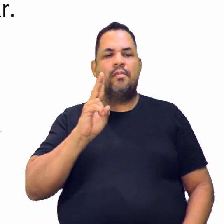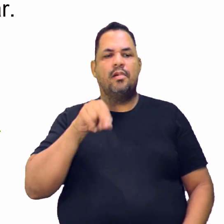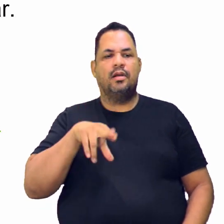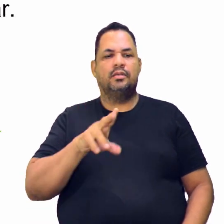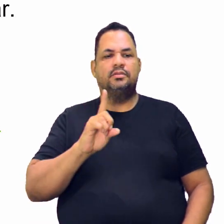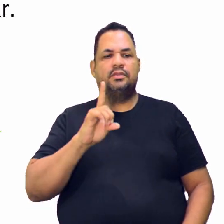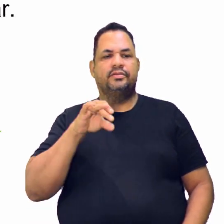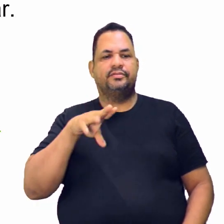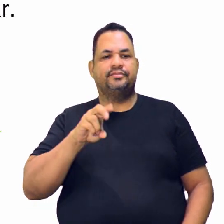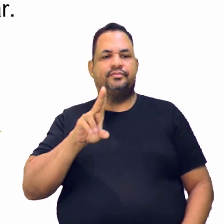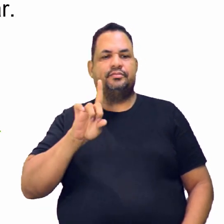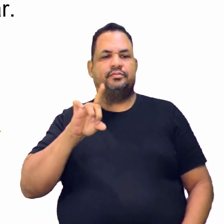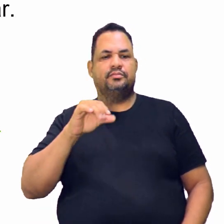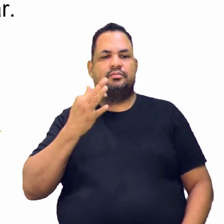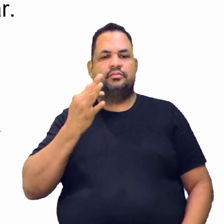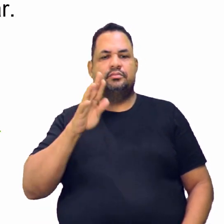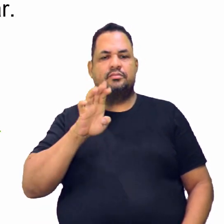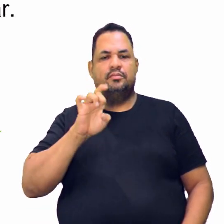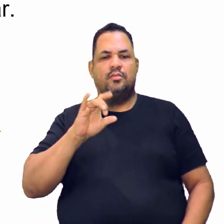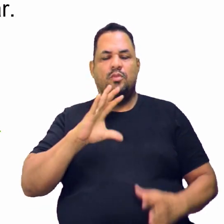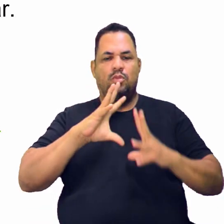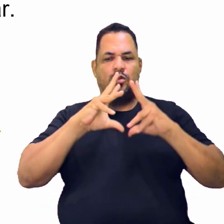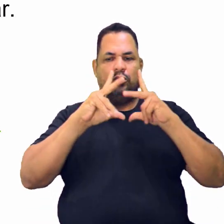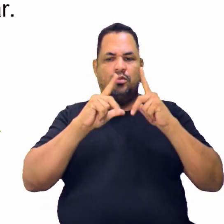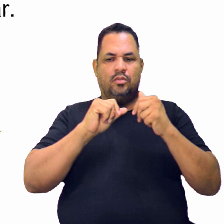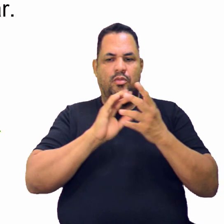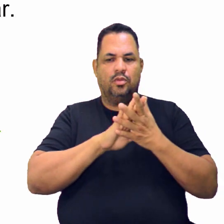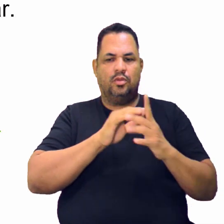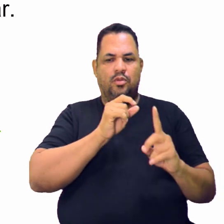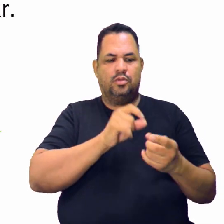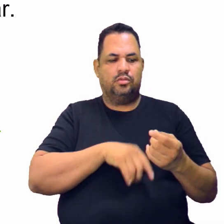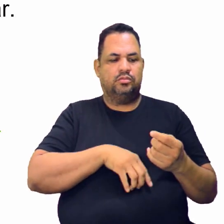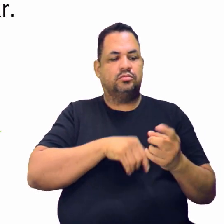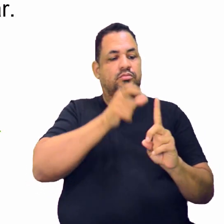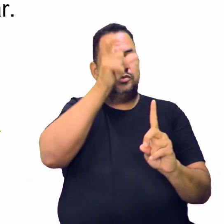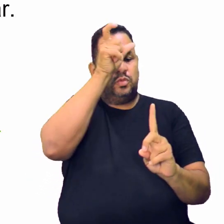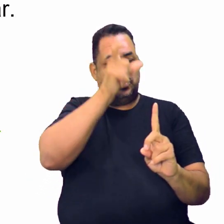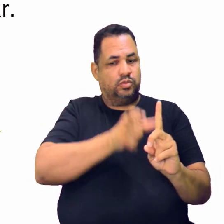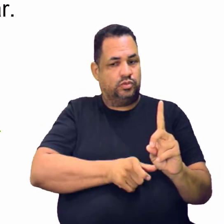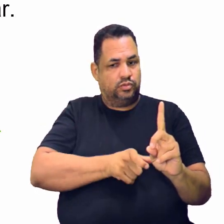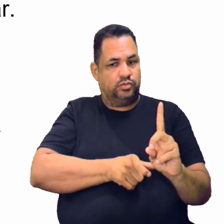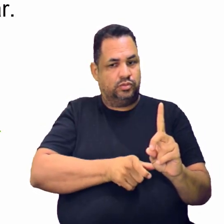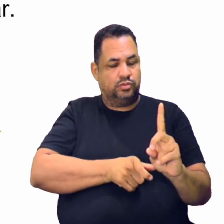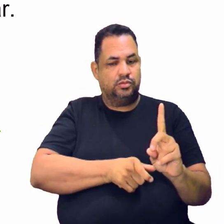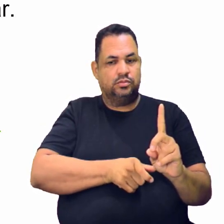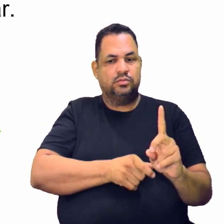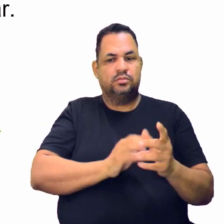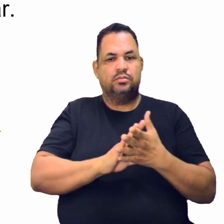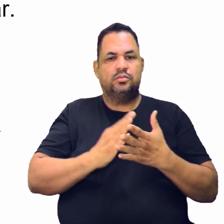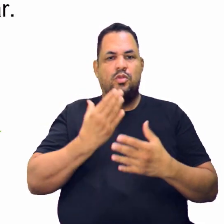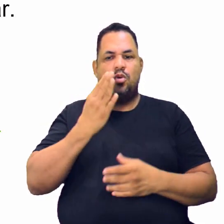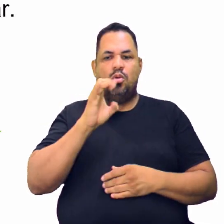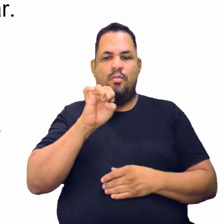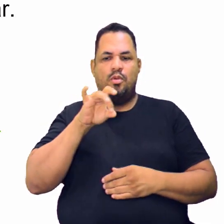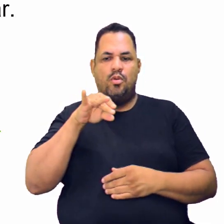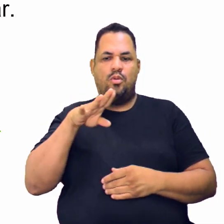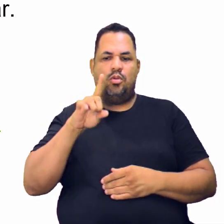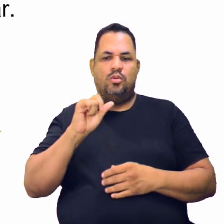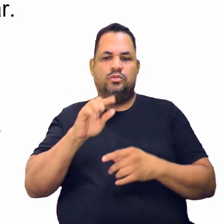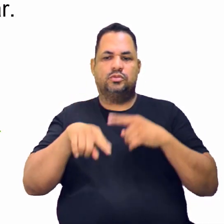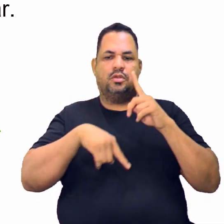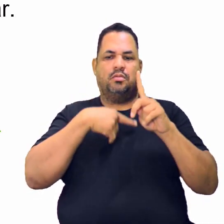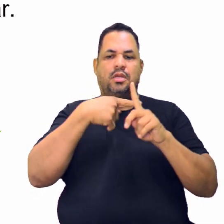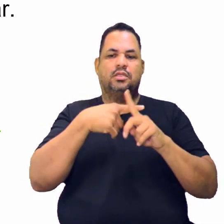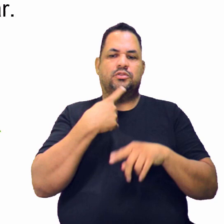Ana, Davi, Luiz, Franco, todos são núcleos do sujeito composto, que é mais de